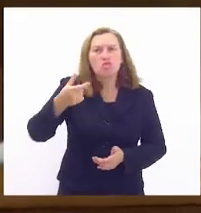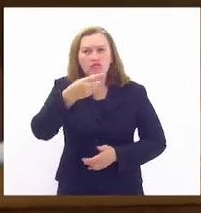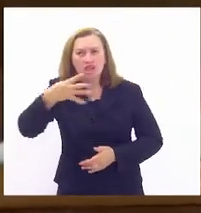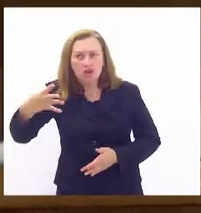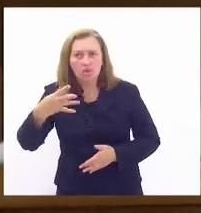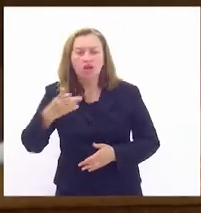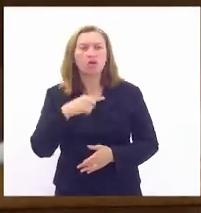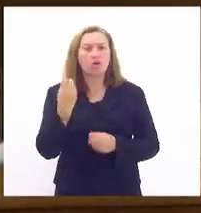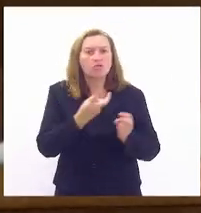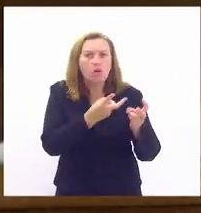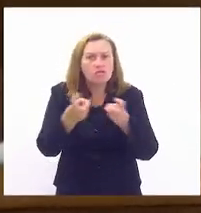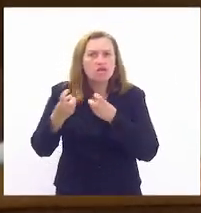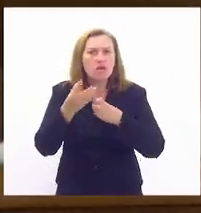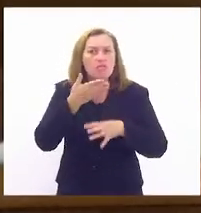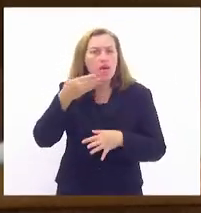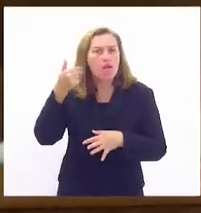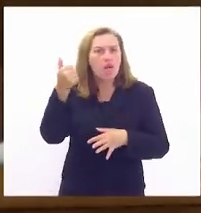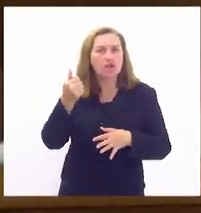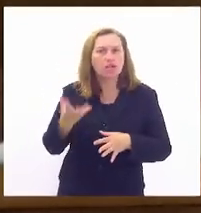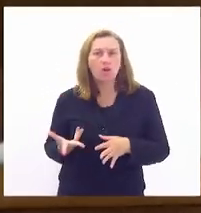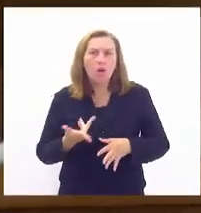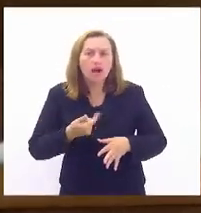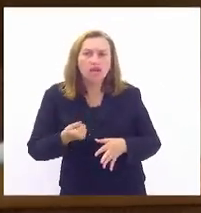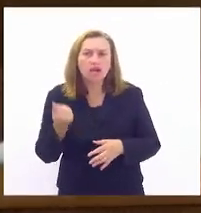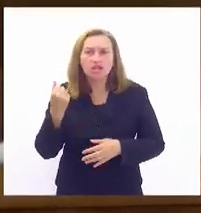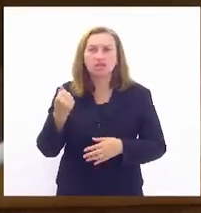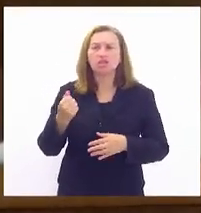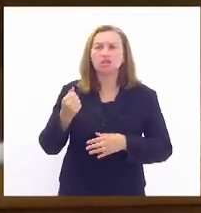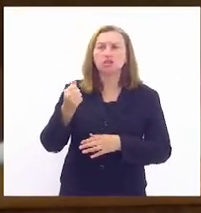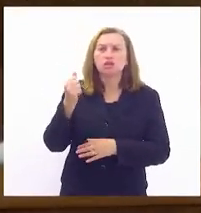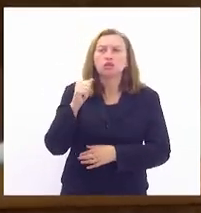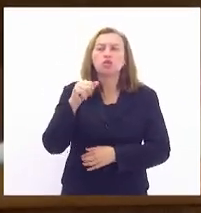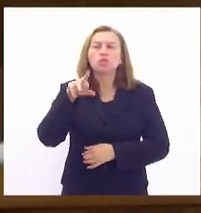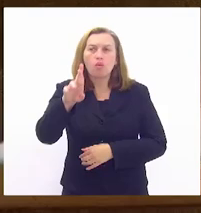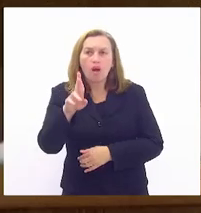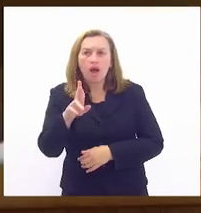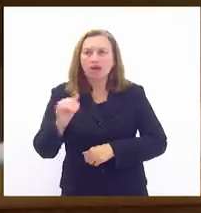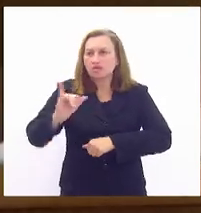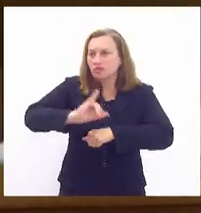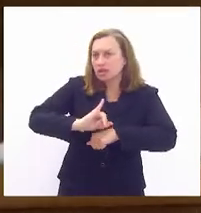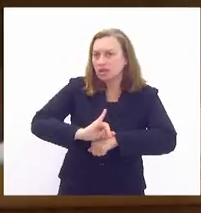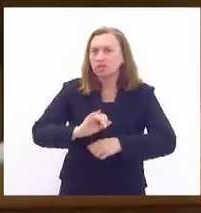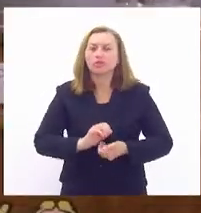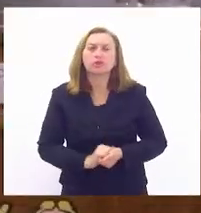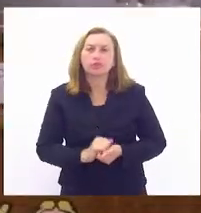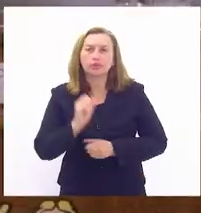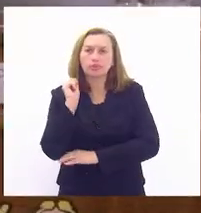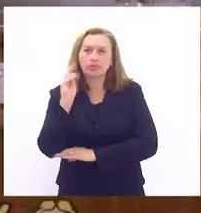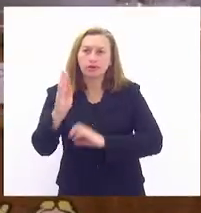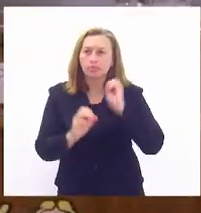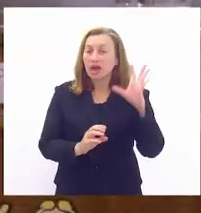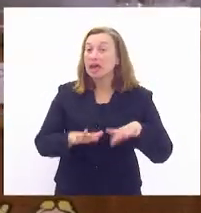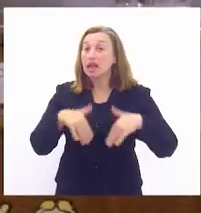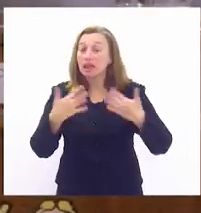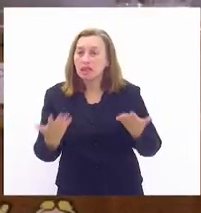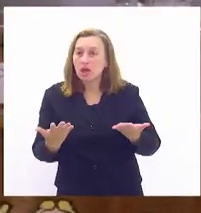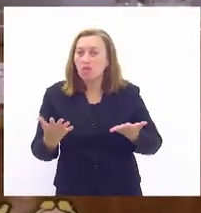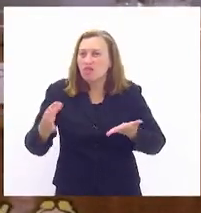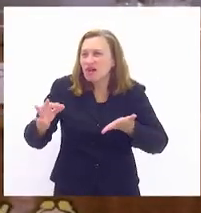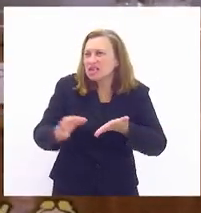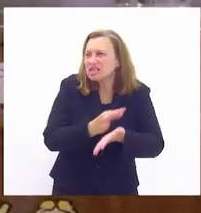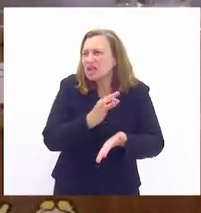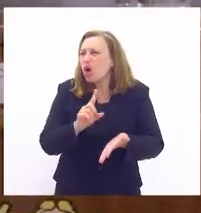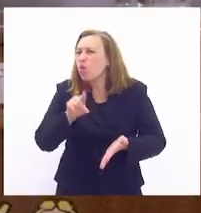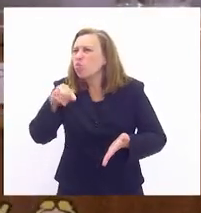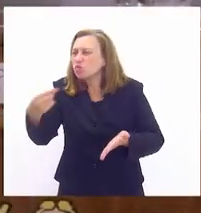gente observe melhorias na qualidade ambiental aqui de Volta Redonda. Então, vai assinar um novo TAC,